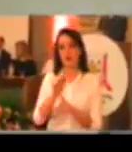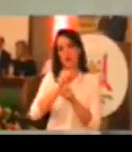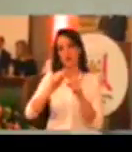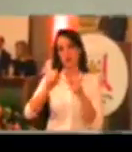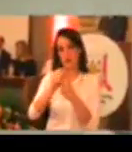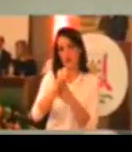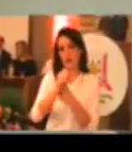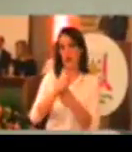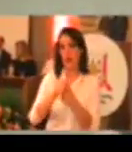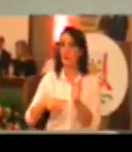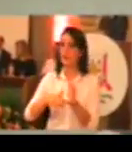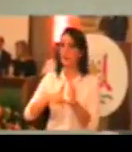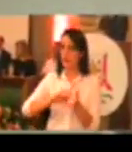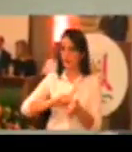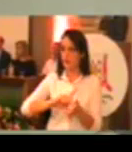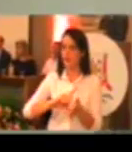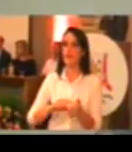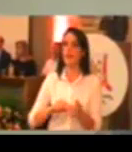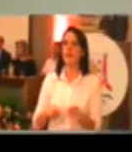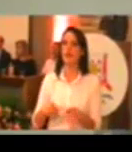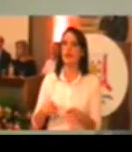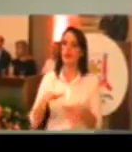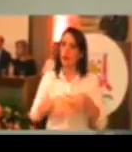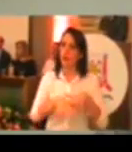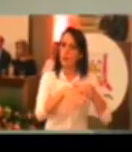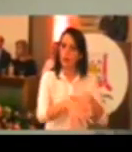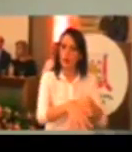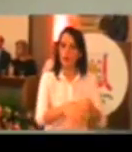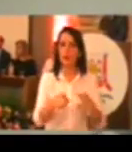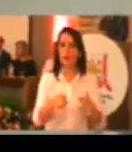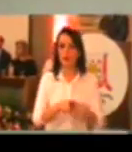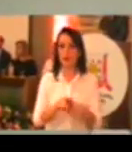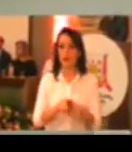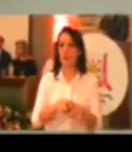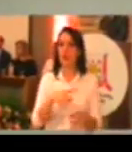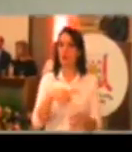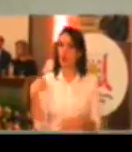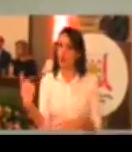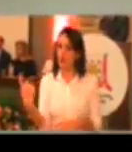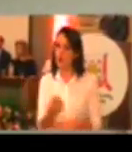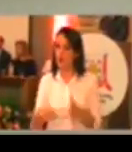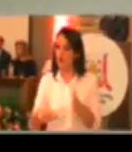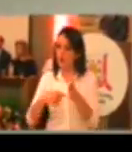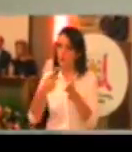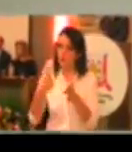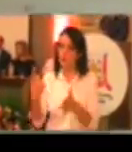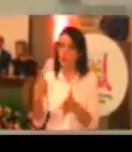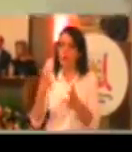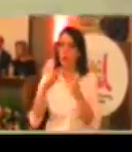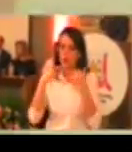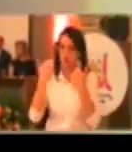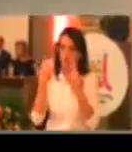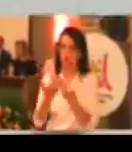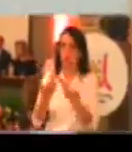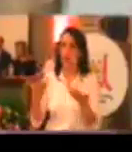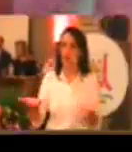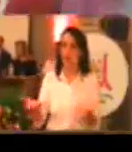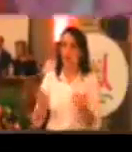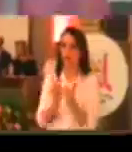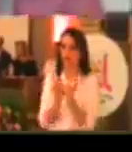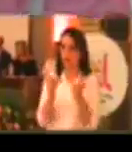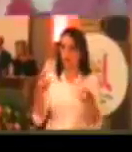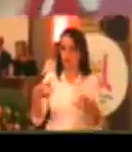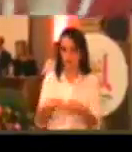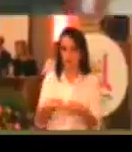sociedade. Antes das manifestações, nós, como um primeiro ato desta sessão especial, quer a